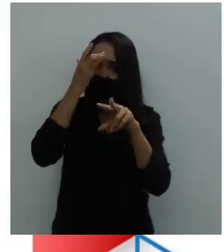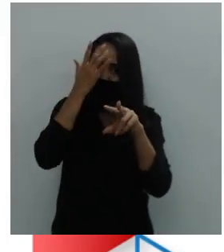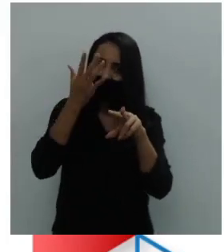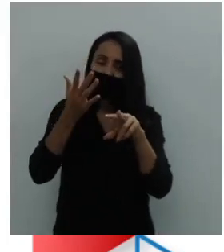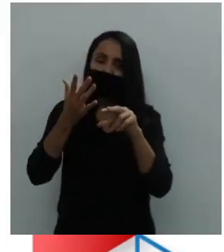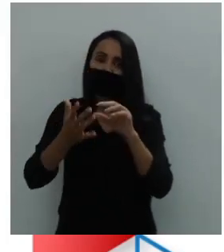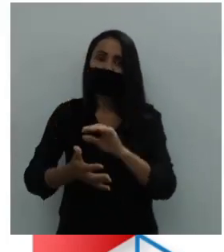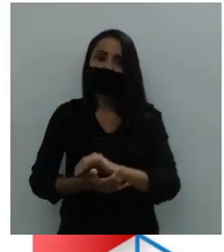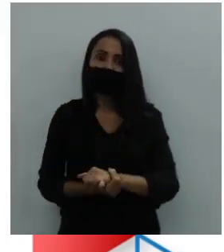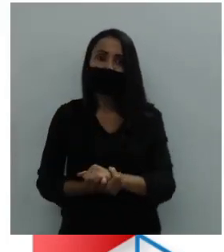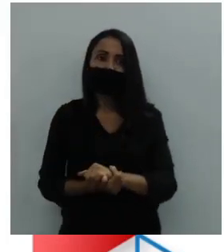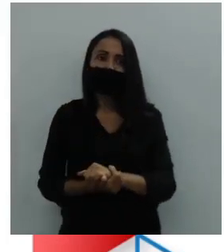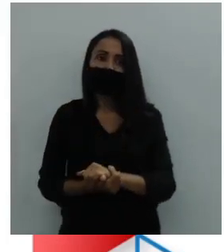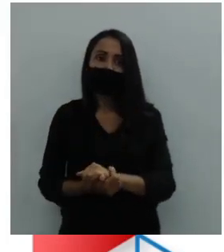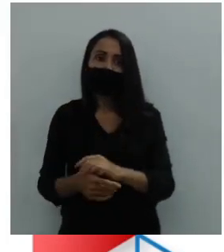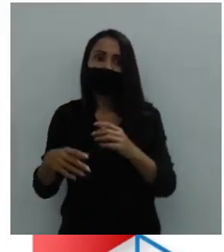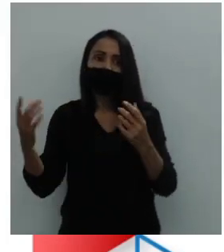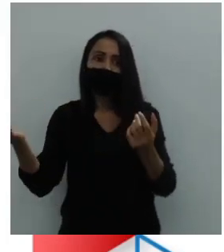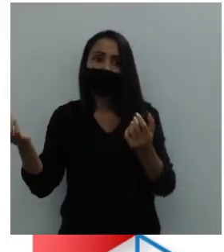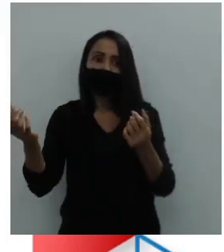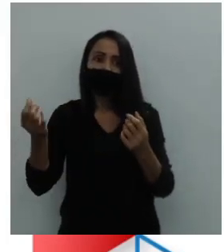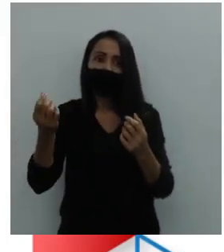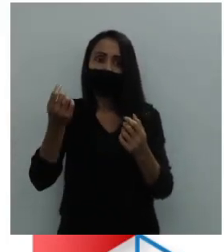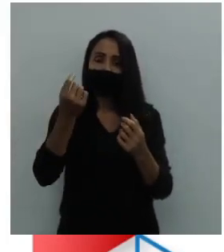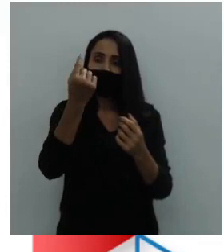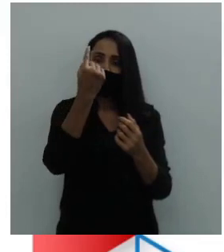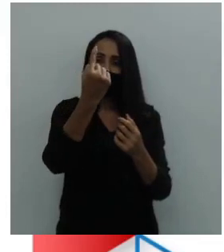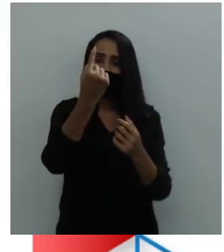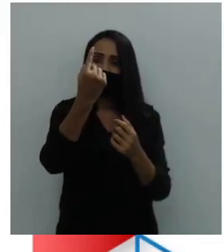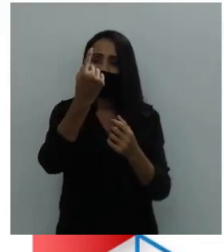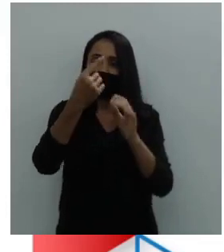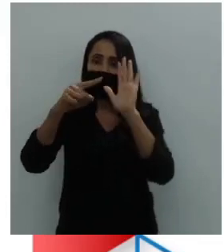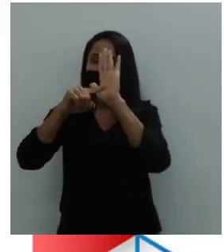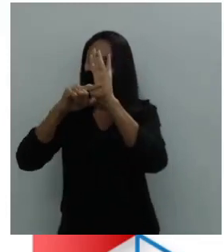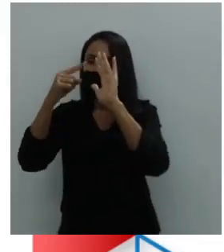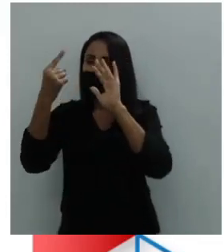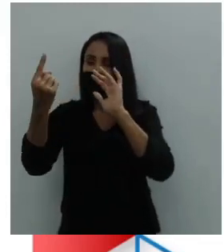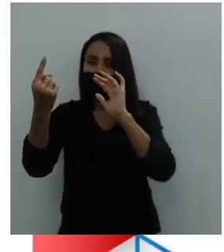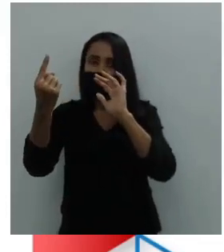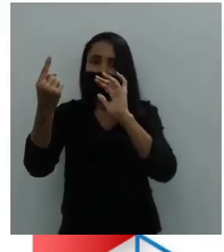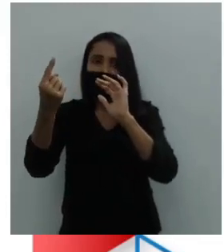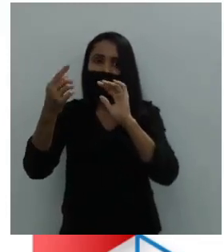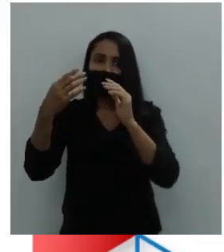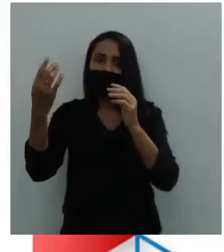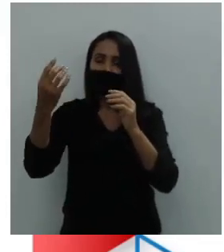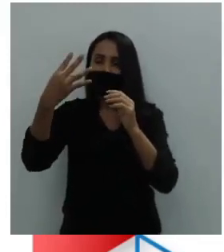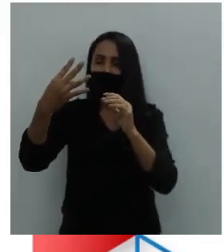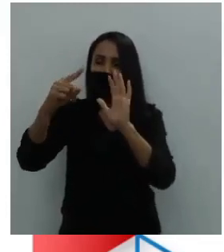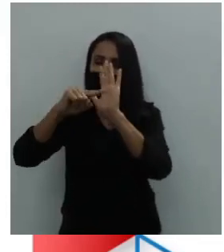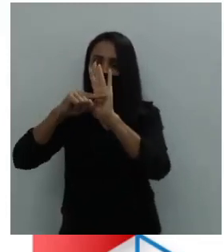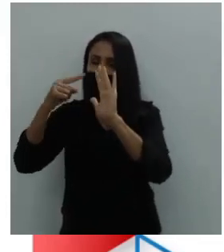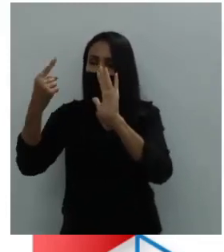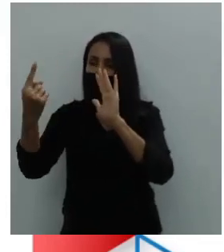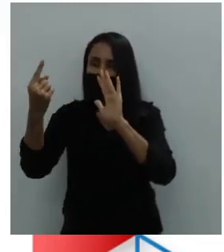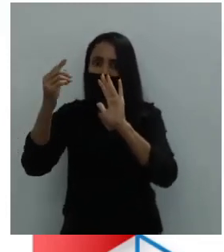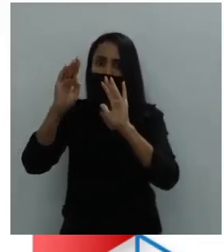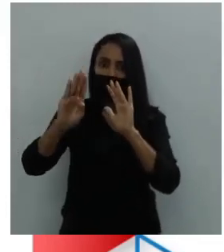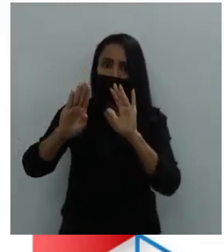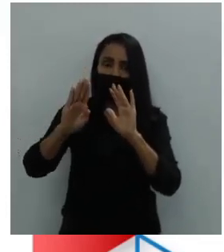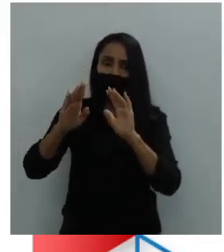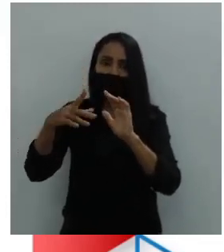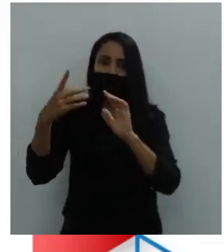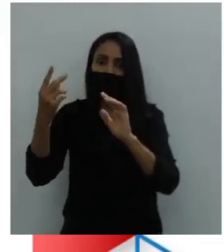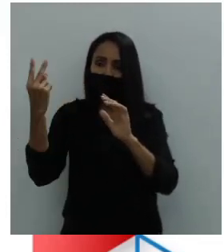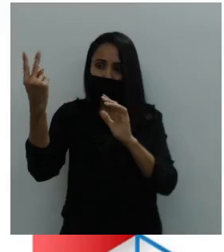tá? Então, do ponto 1 e menos 1 até o ponto B, que é 4 e menos 1, eu tenho